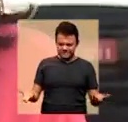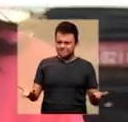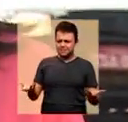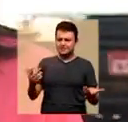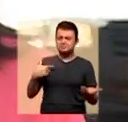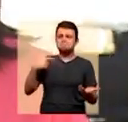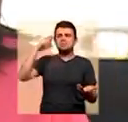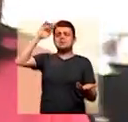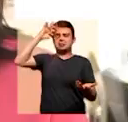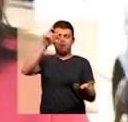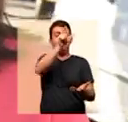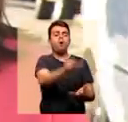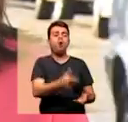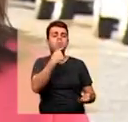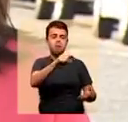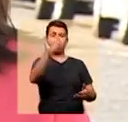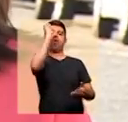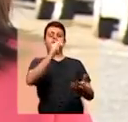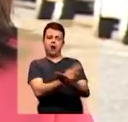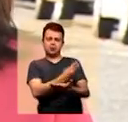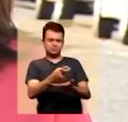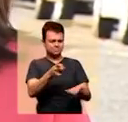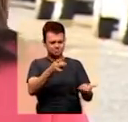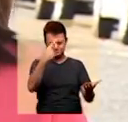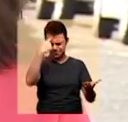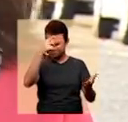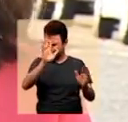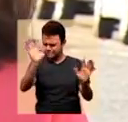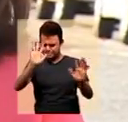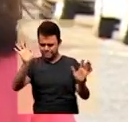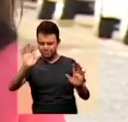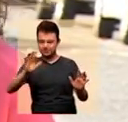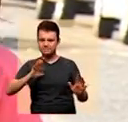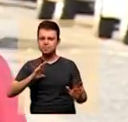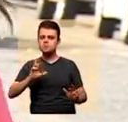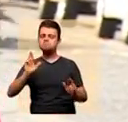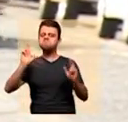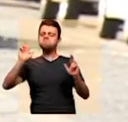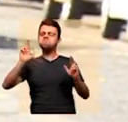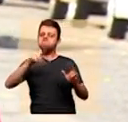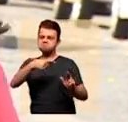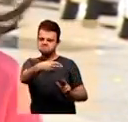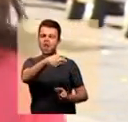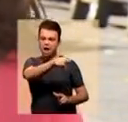não sei o que eu penso dele, mas o que eu falo, eu não desejo